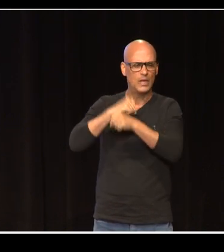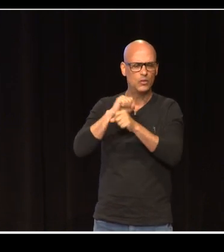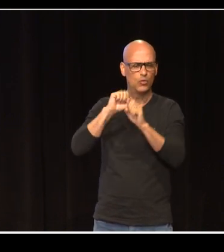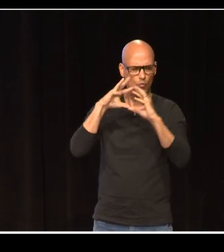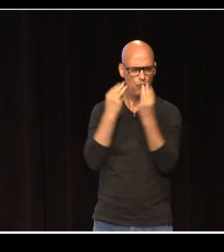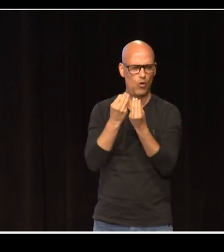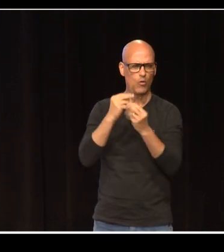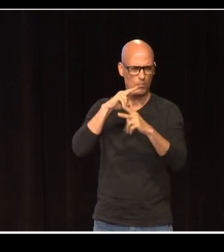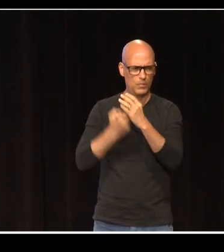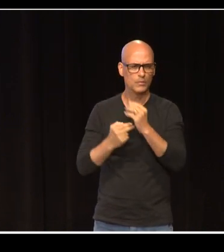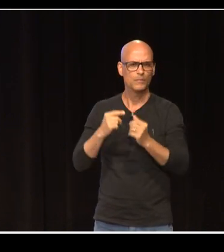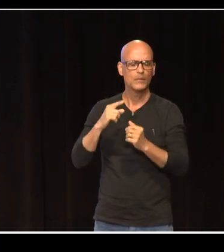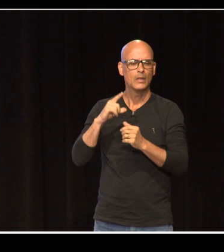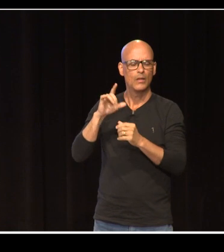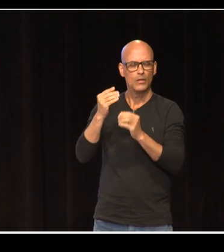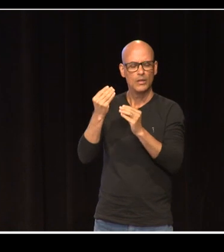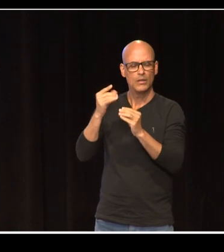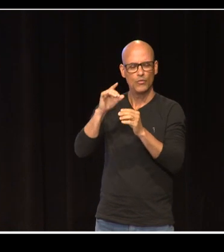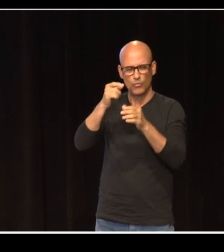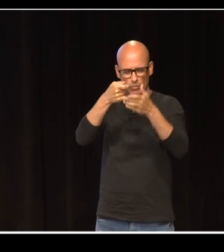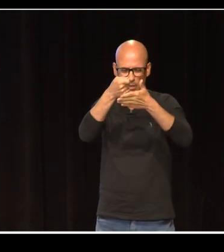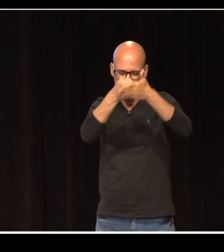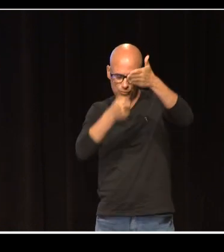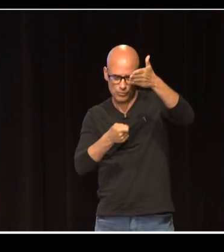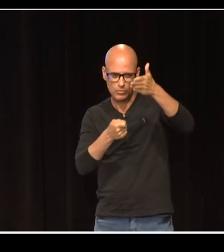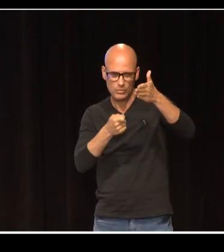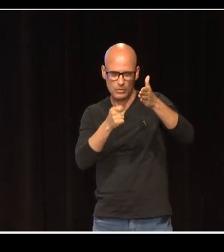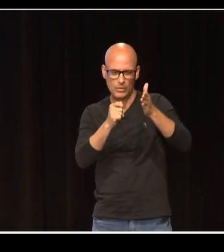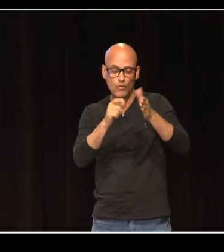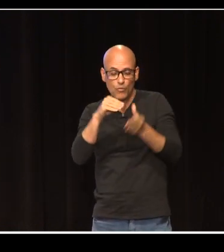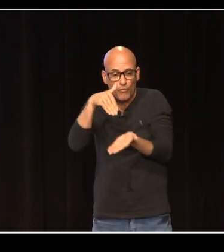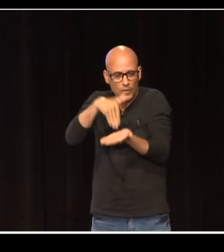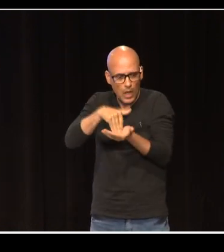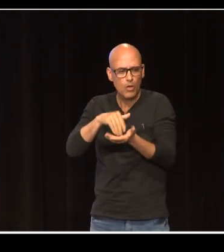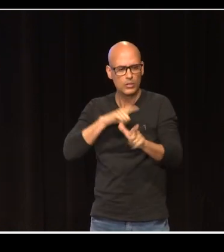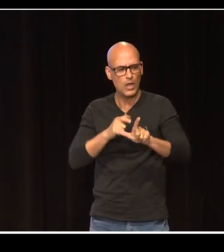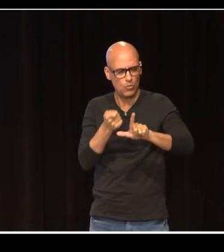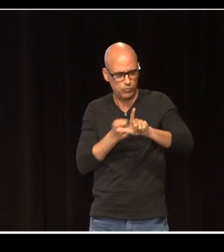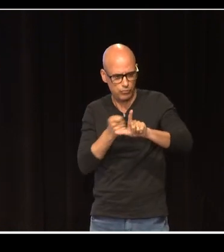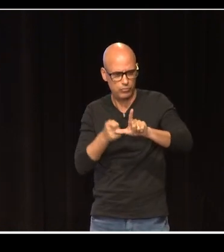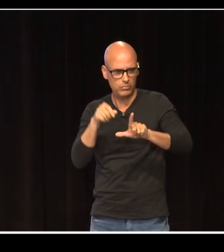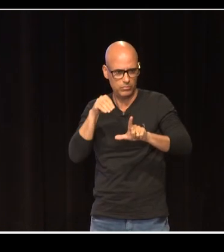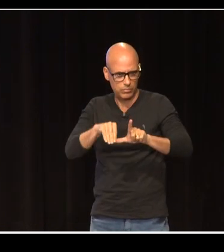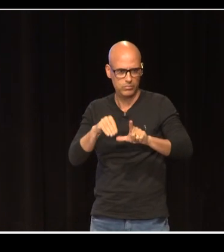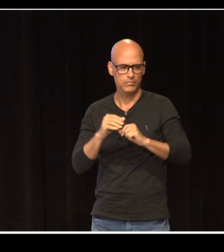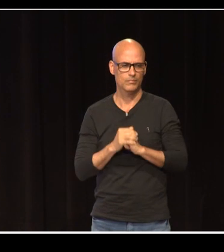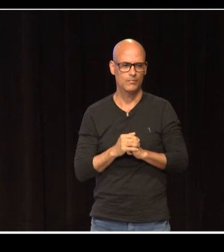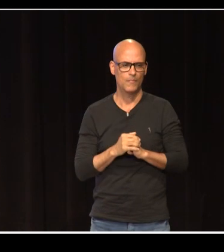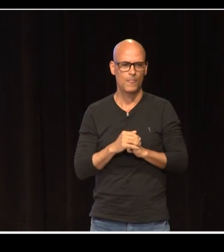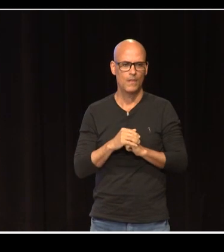no final de cada artigo ali tem um QR Code, que você acessa essa palestra que a gente está dando, que a gente deu ano passado,